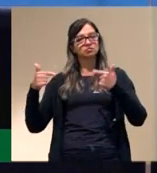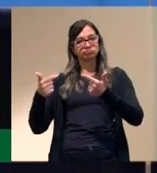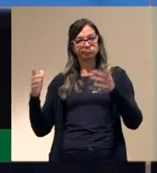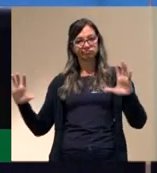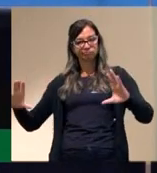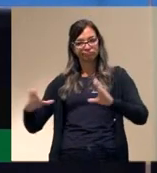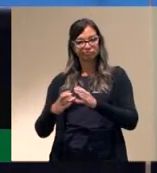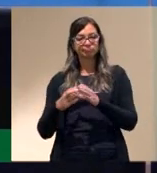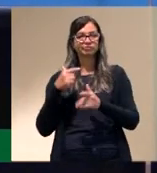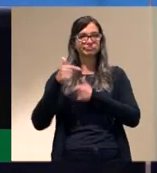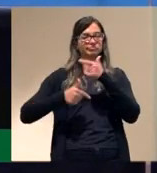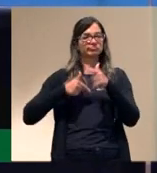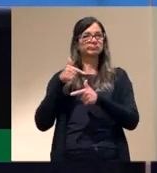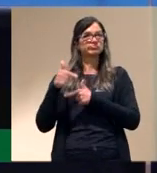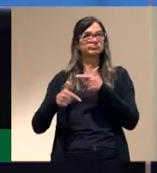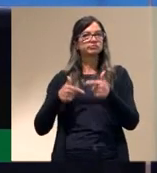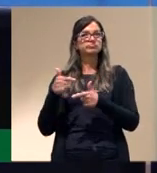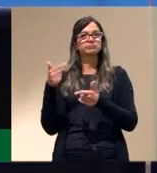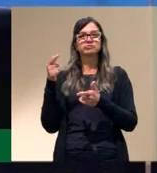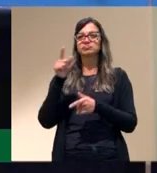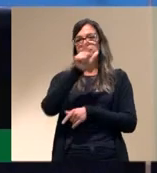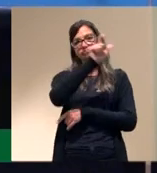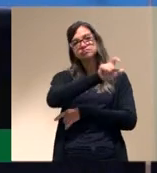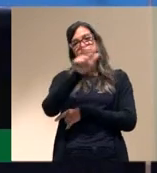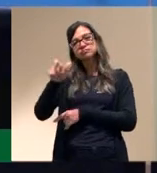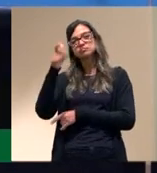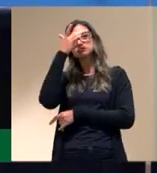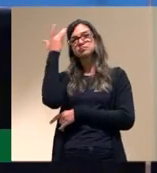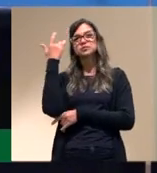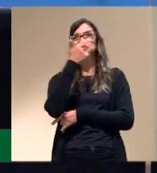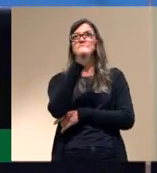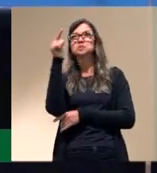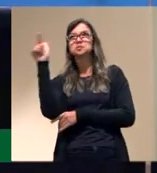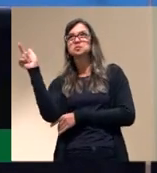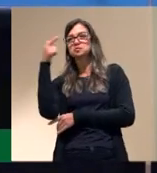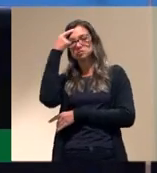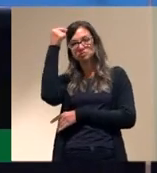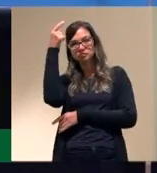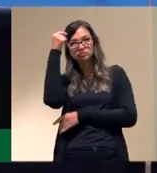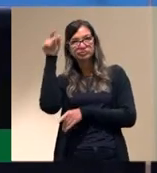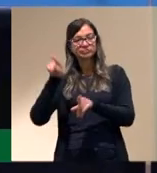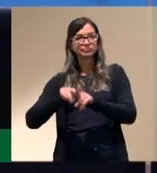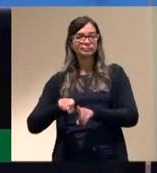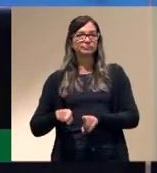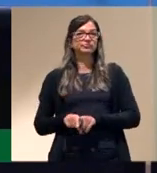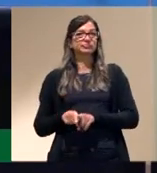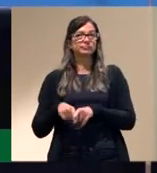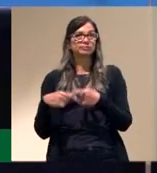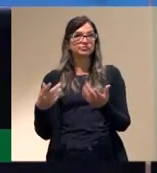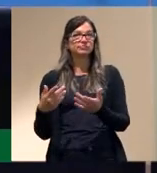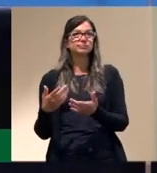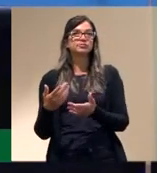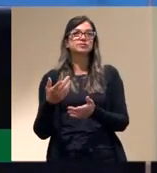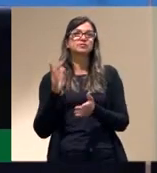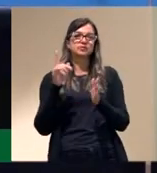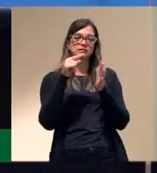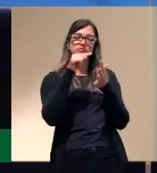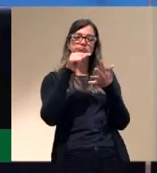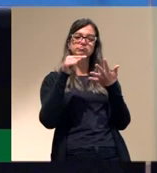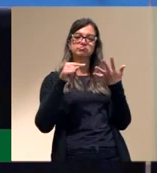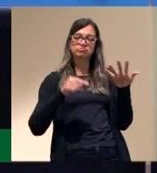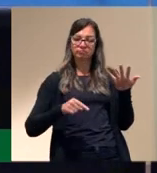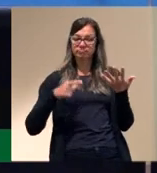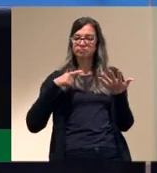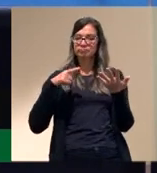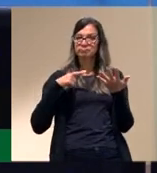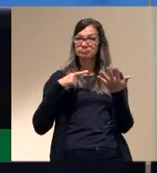de trabalho e de colegas também de outras universidades que pontuam esses